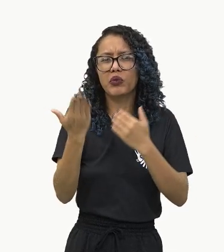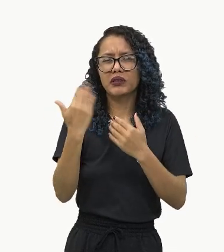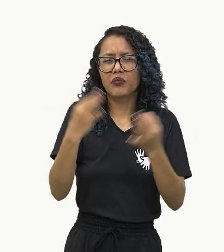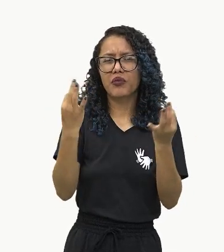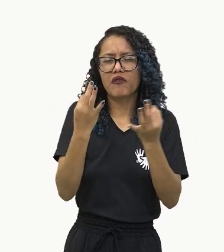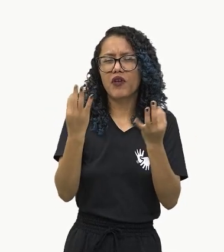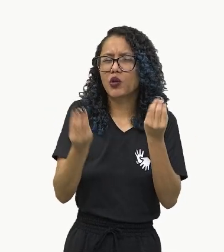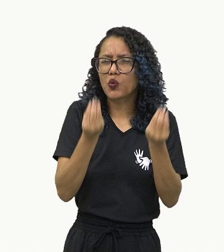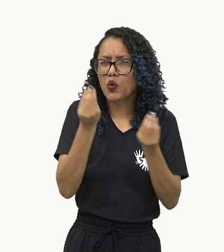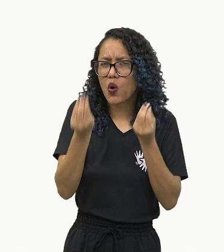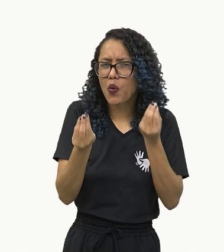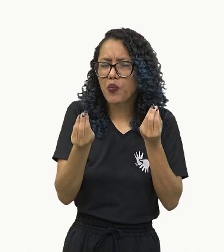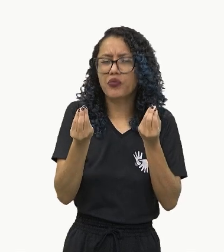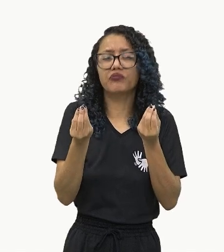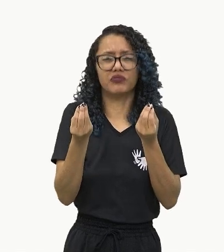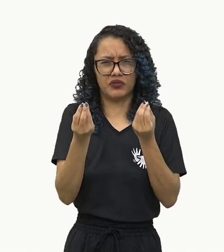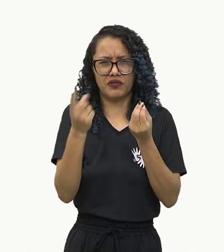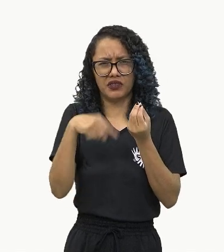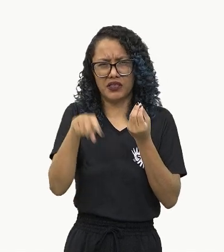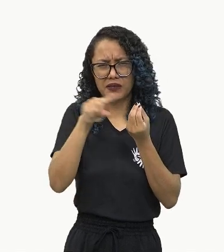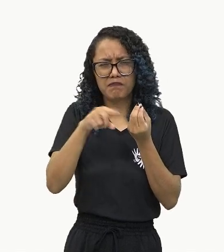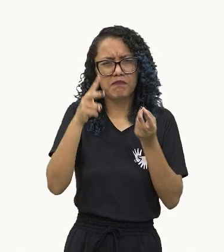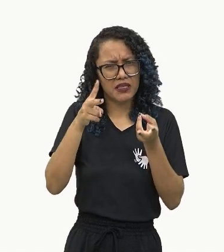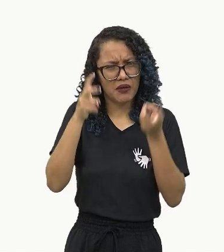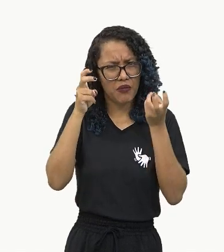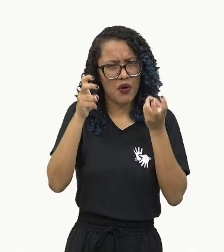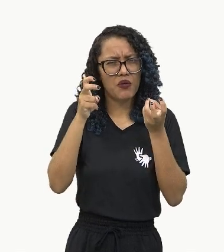bem viram que eu fui mostrando para vocês,